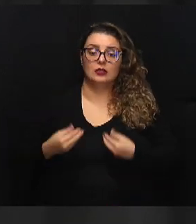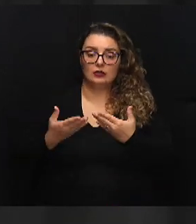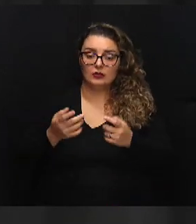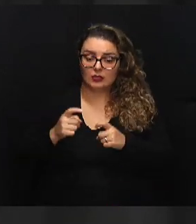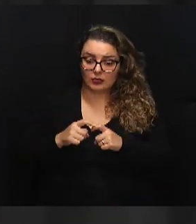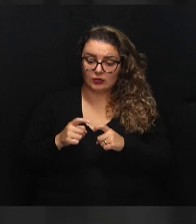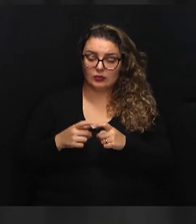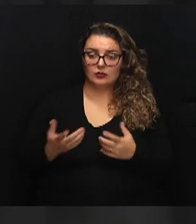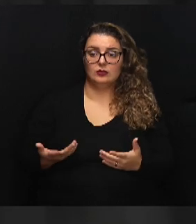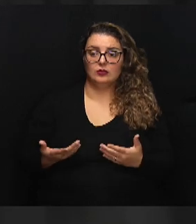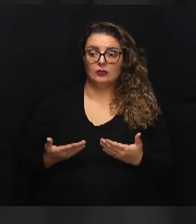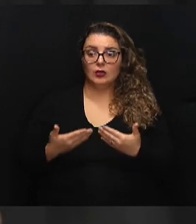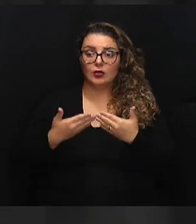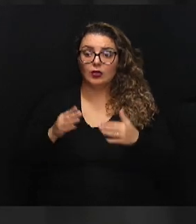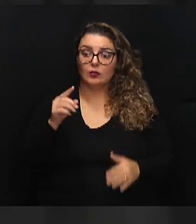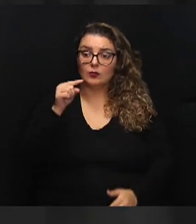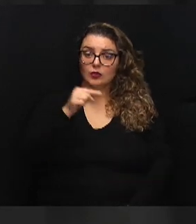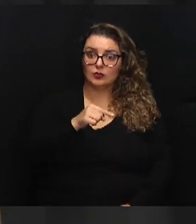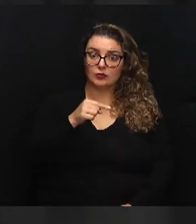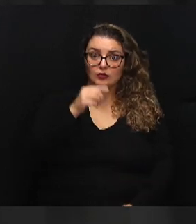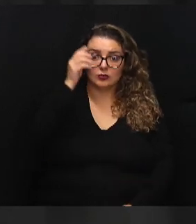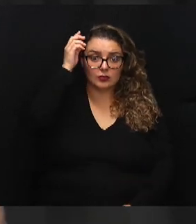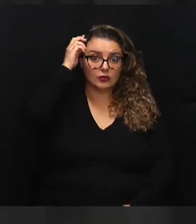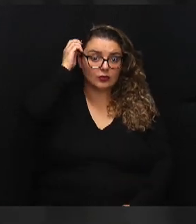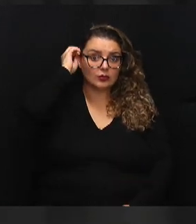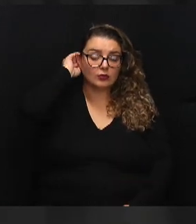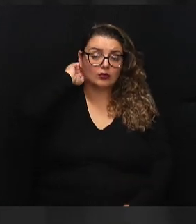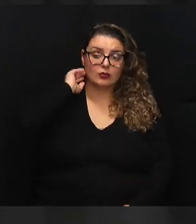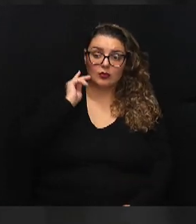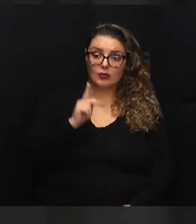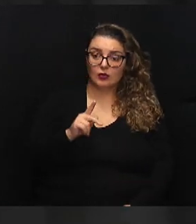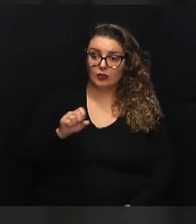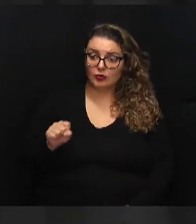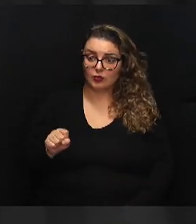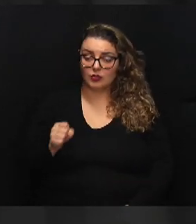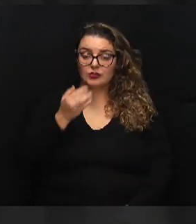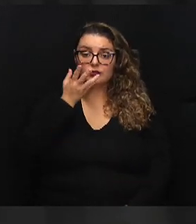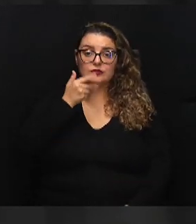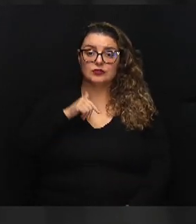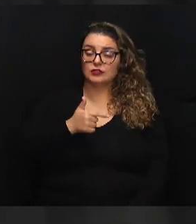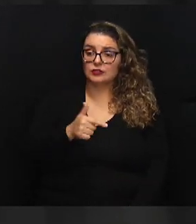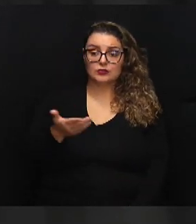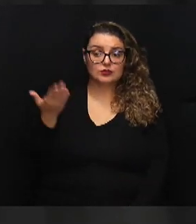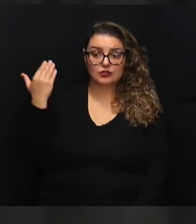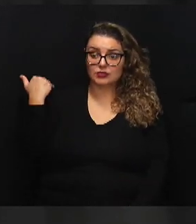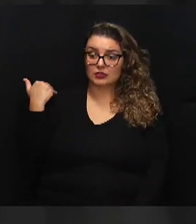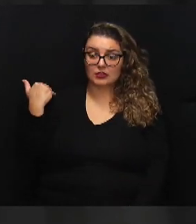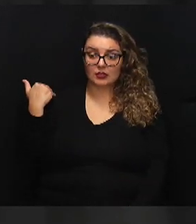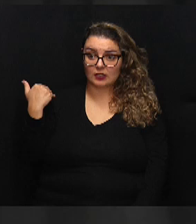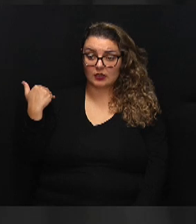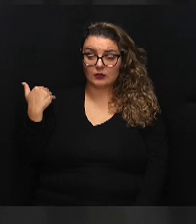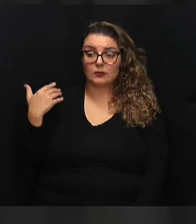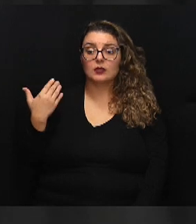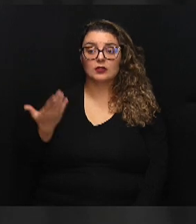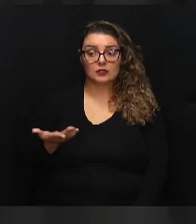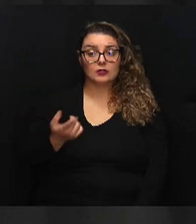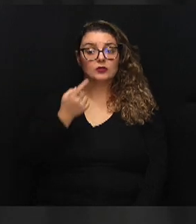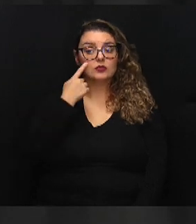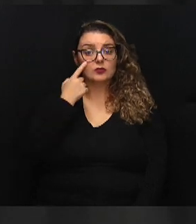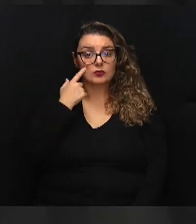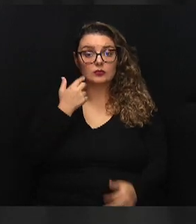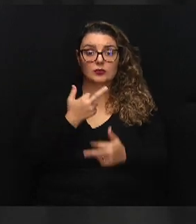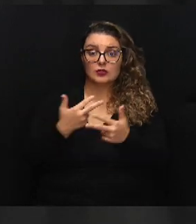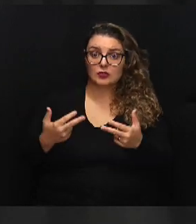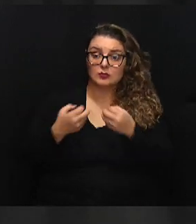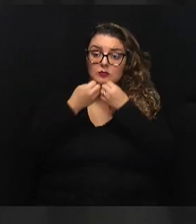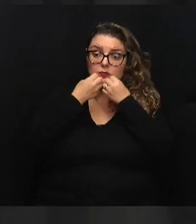tem, abriu-se lá um pronto-socorro infantil que nós não tínhamos na época. Quer dizer, a gente tem que ver também as coisas boas